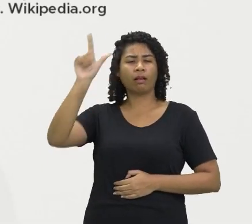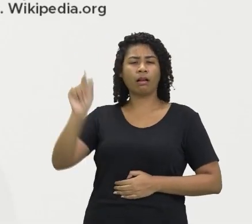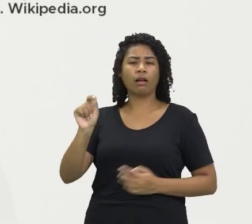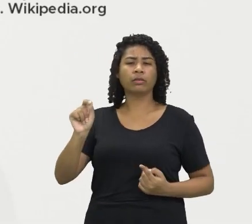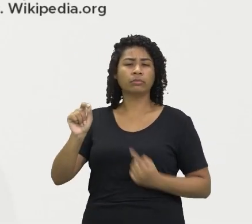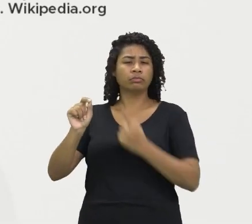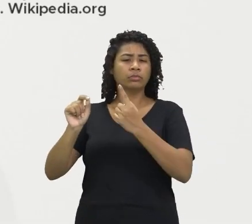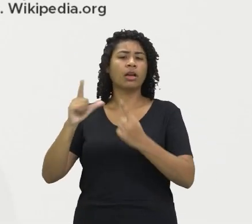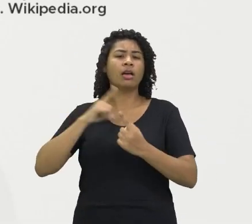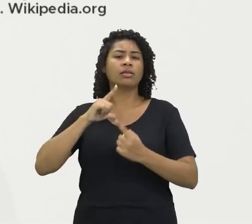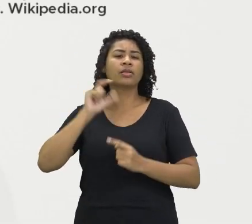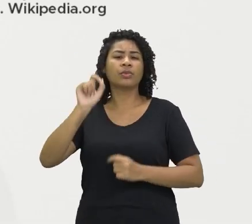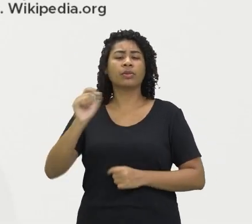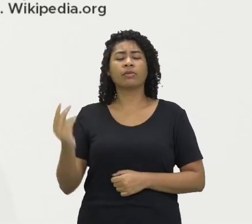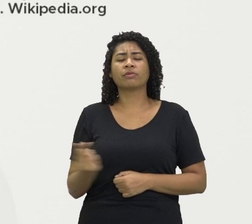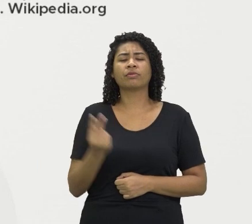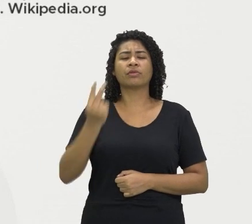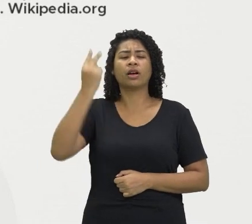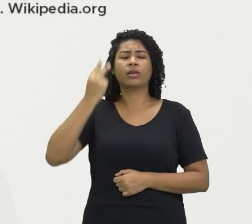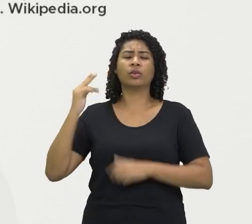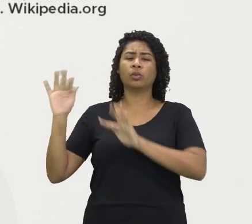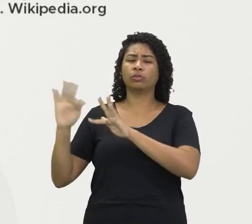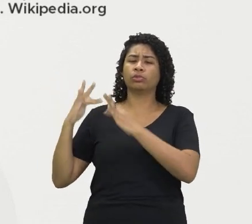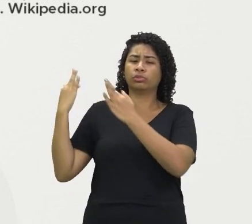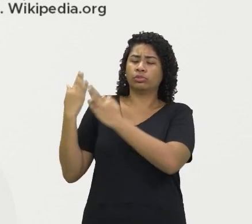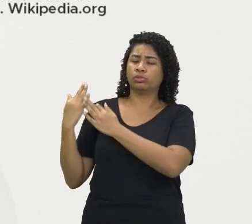da ancestralidade, os